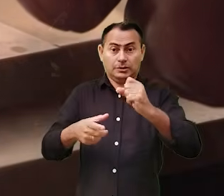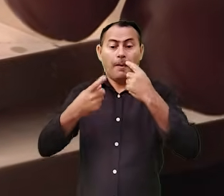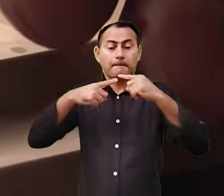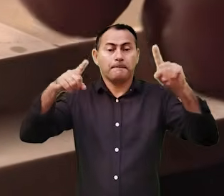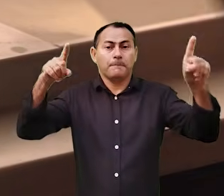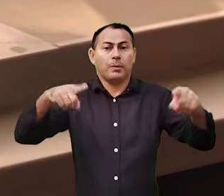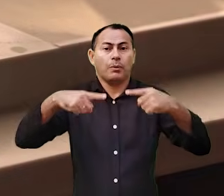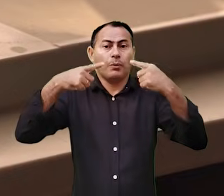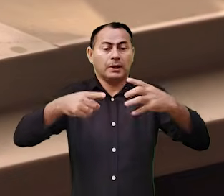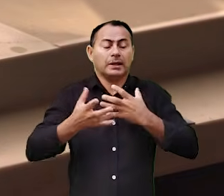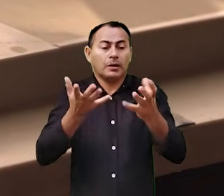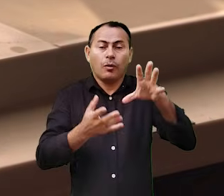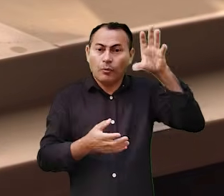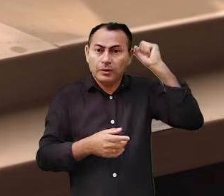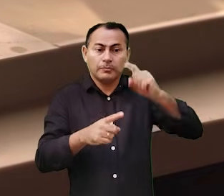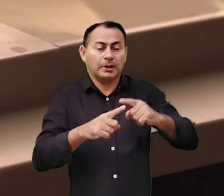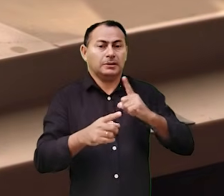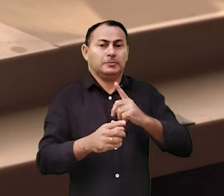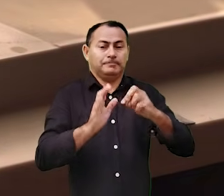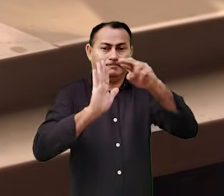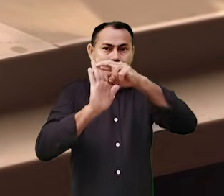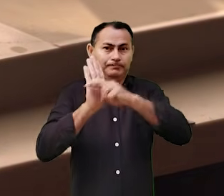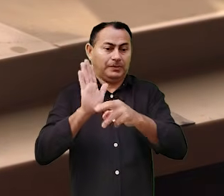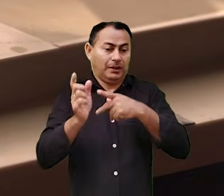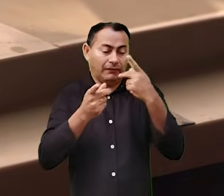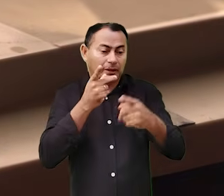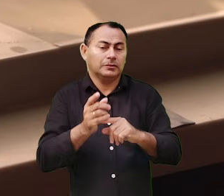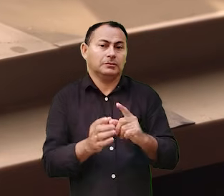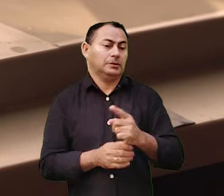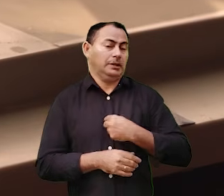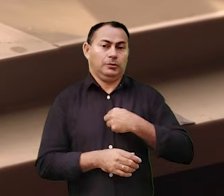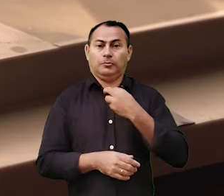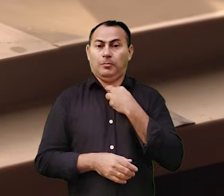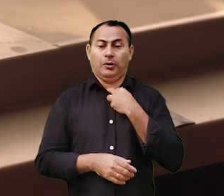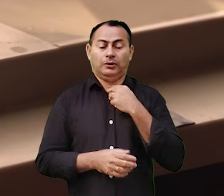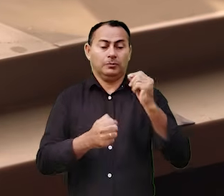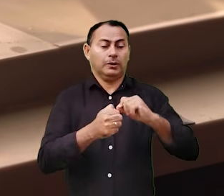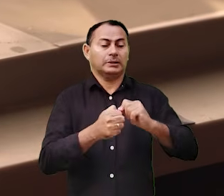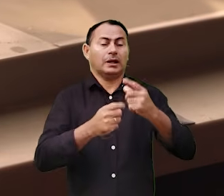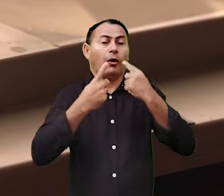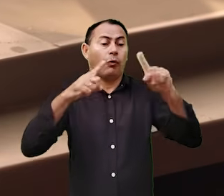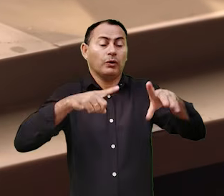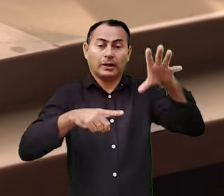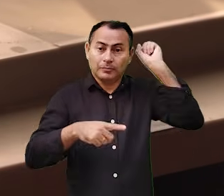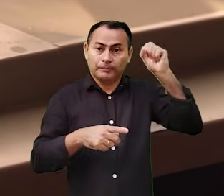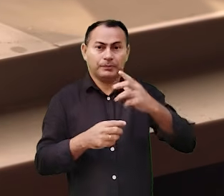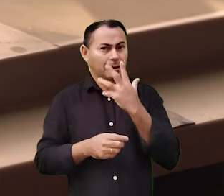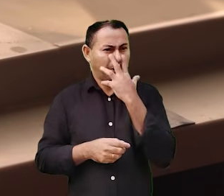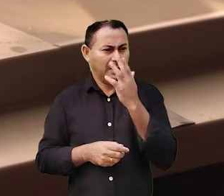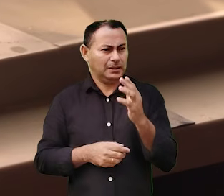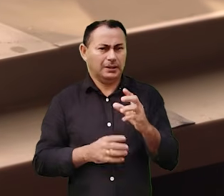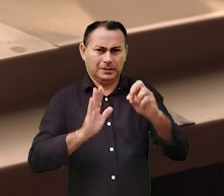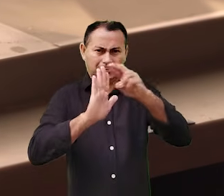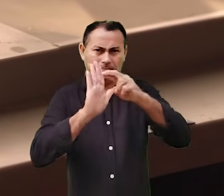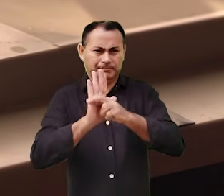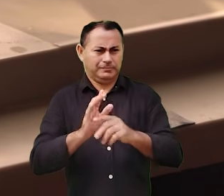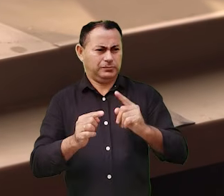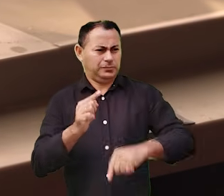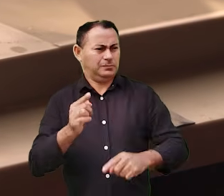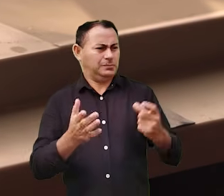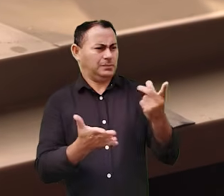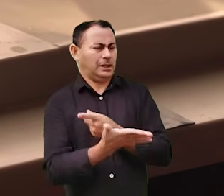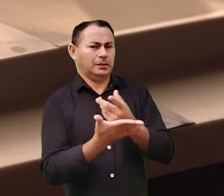daquele tipo de música que eu queria ouvir, mas havia uma regra que dizia que eu não podia fazer aquilo. Eu achava aquela